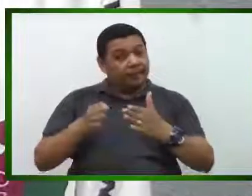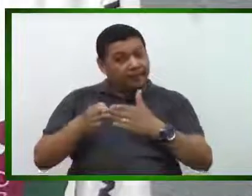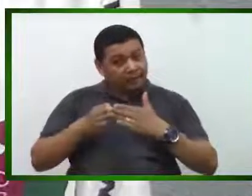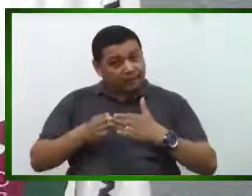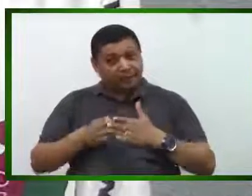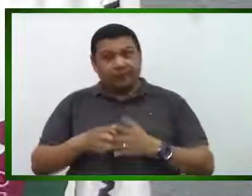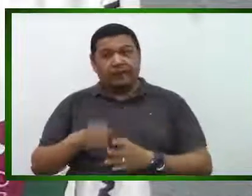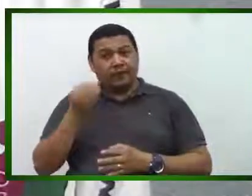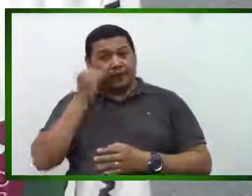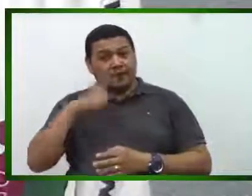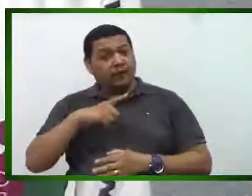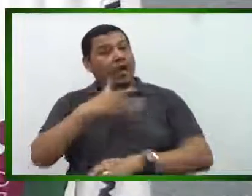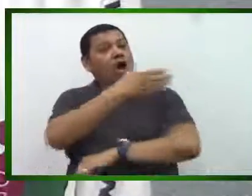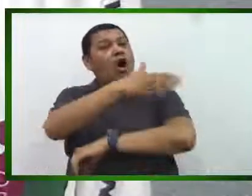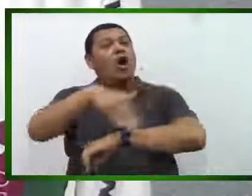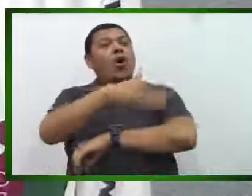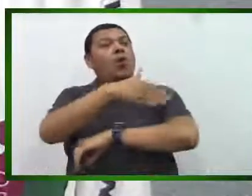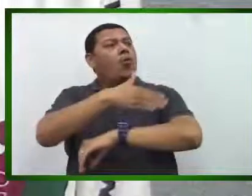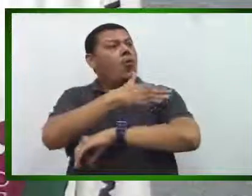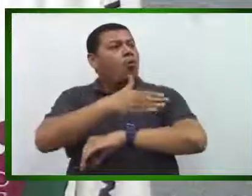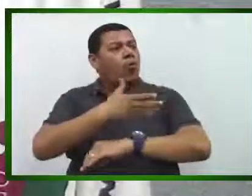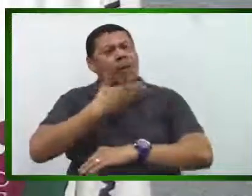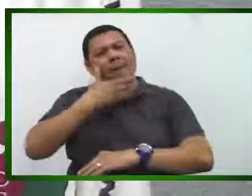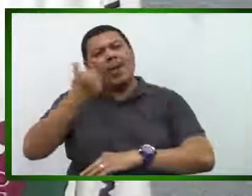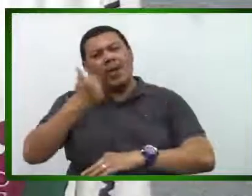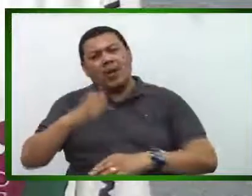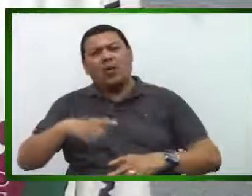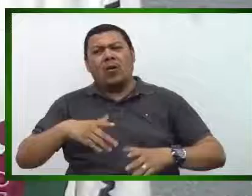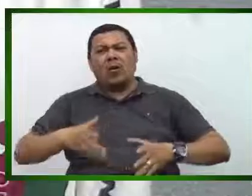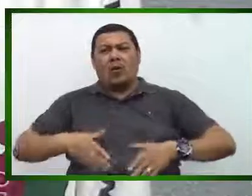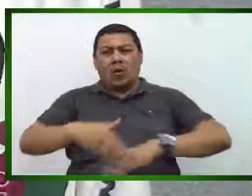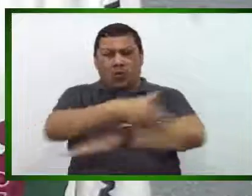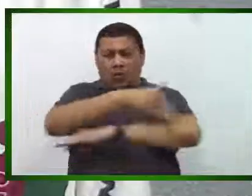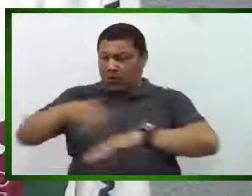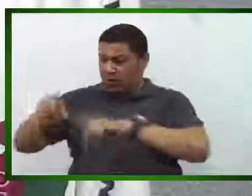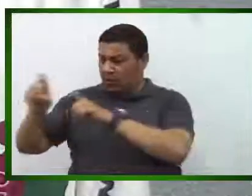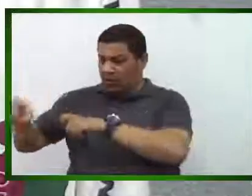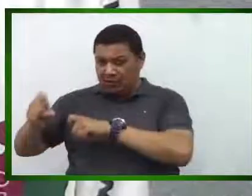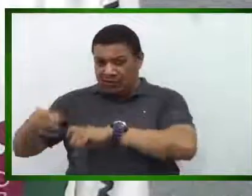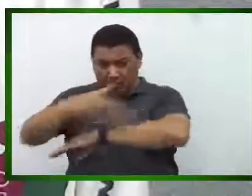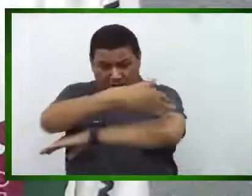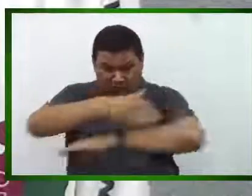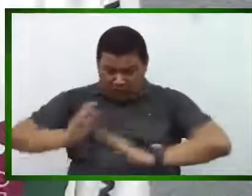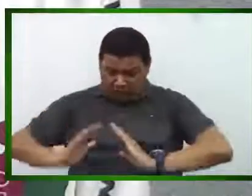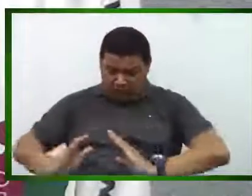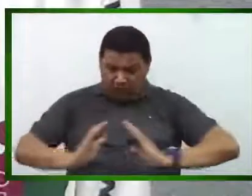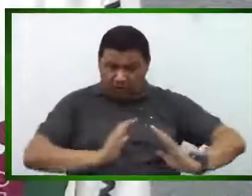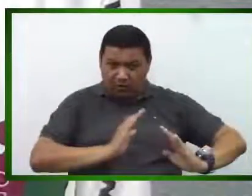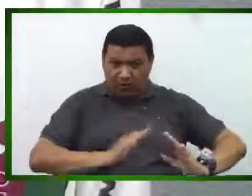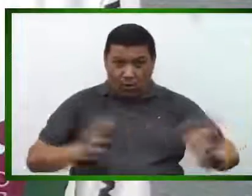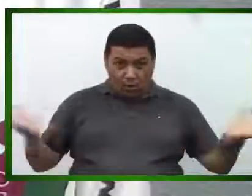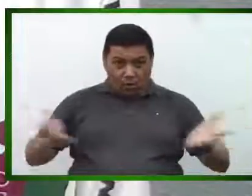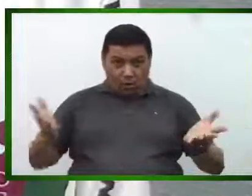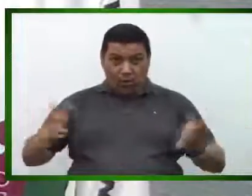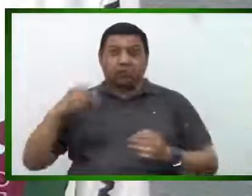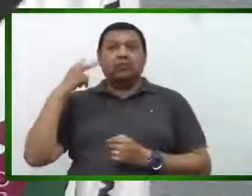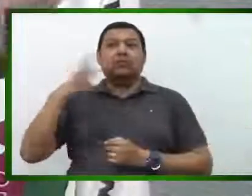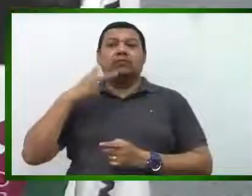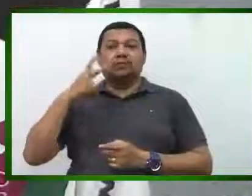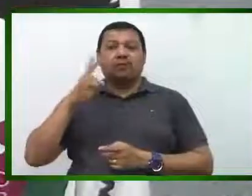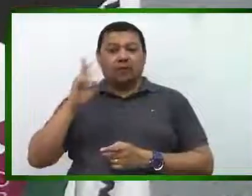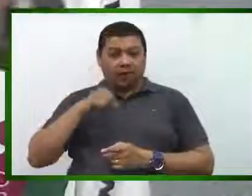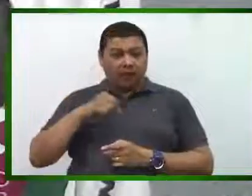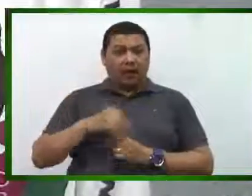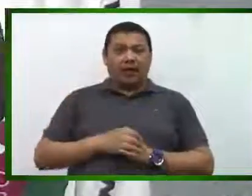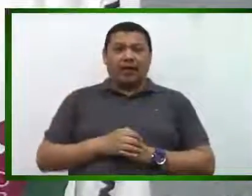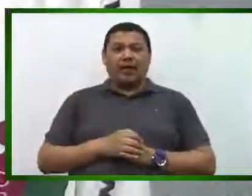olhar pela rua, pelo carreador, por tudo. Hoje nós somos o para-choque de uma